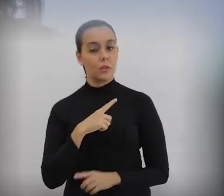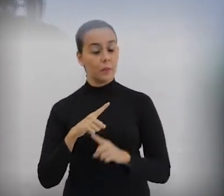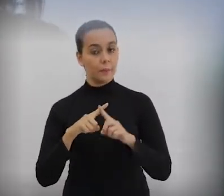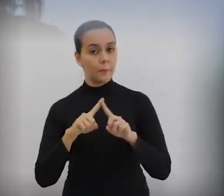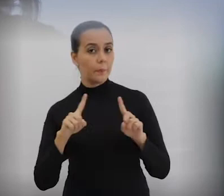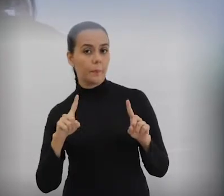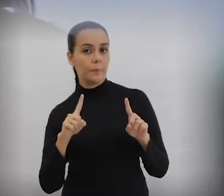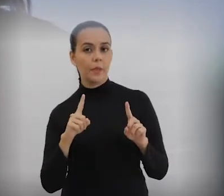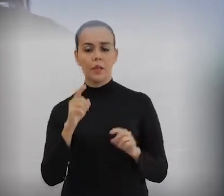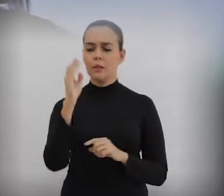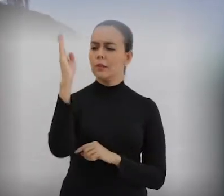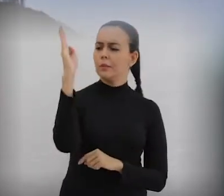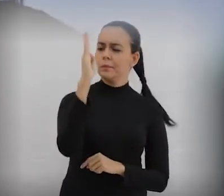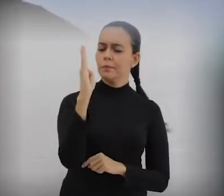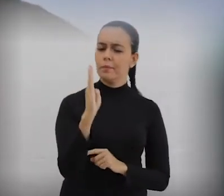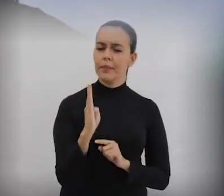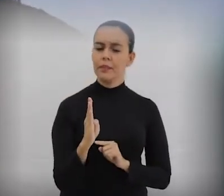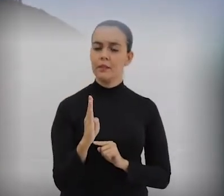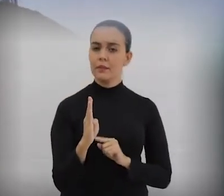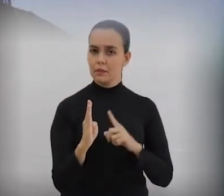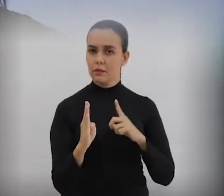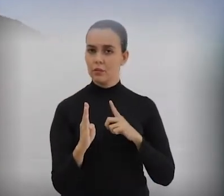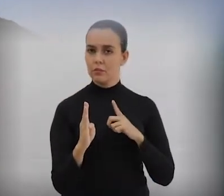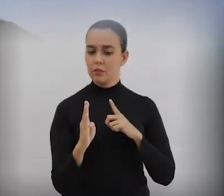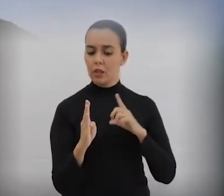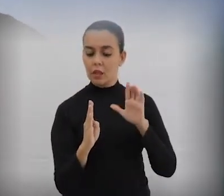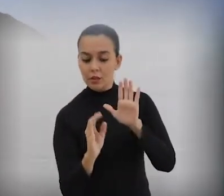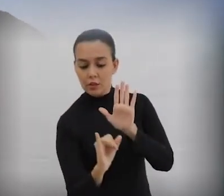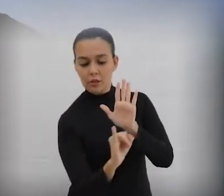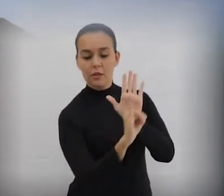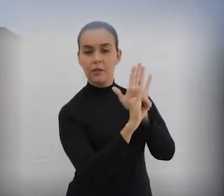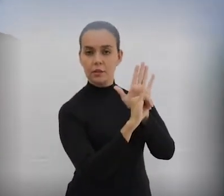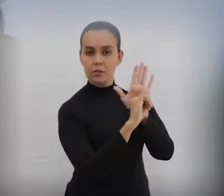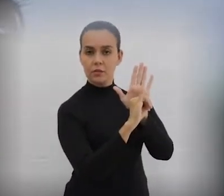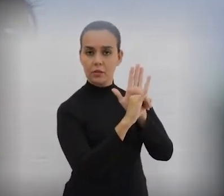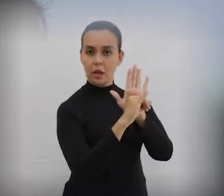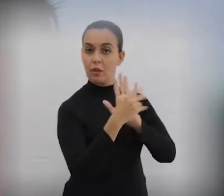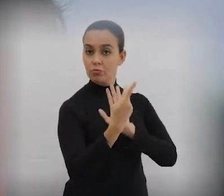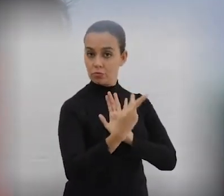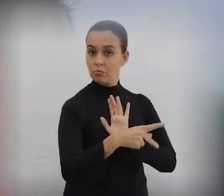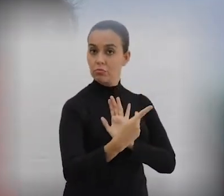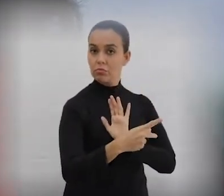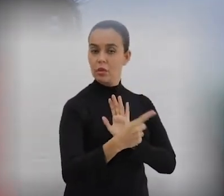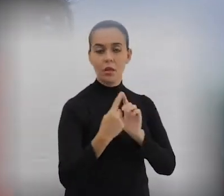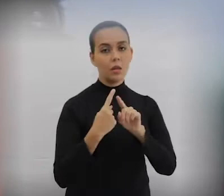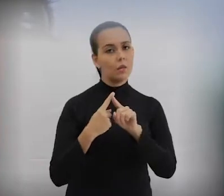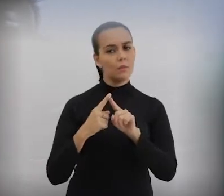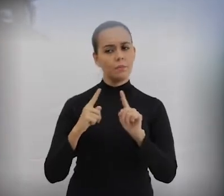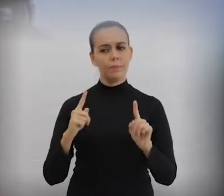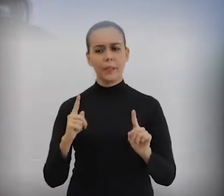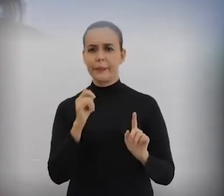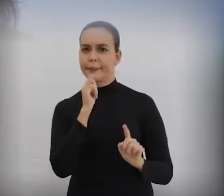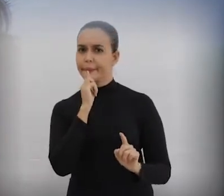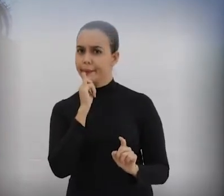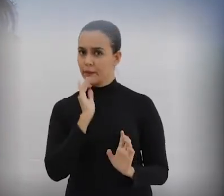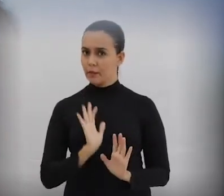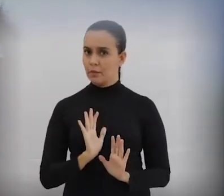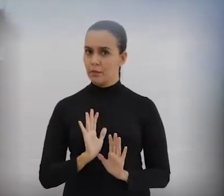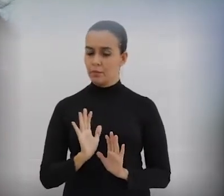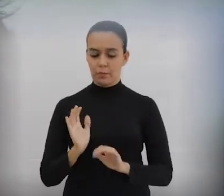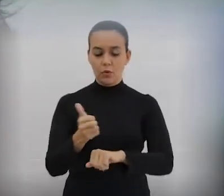de que existe um Brasil, existe uma identidade nacional, né? Mas na maneira como vários